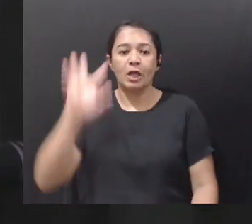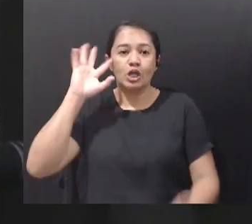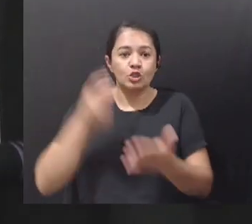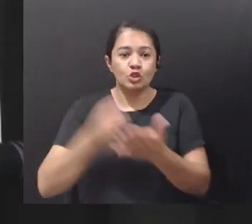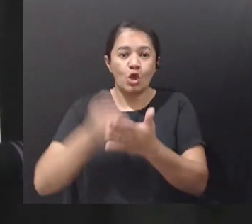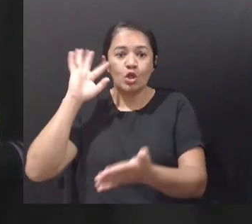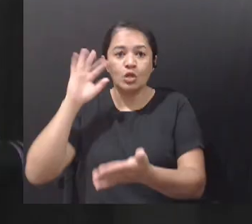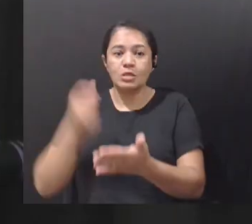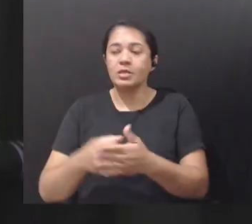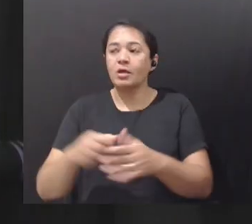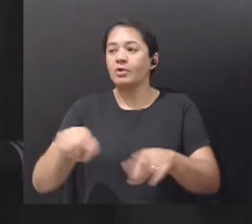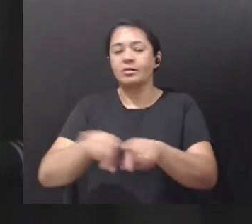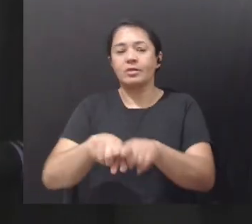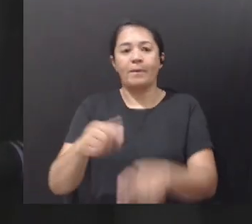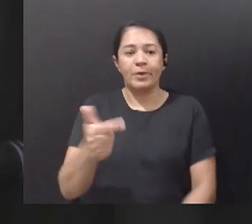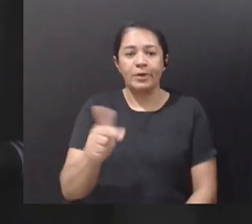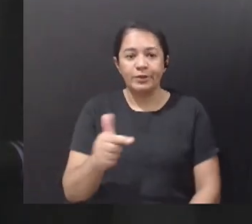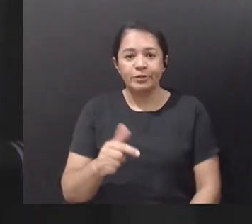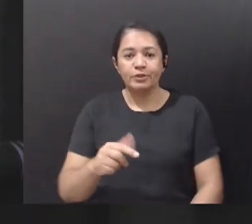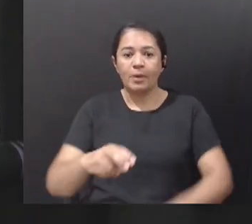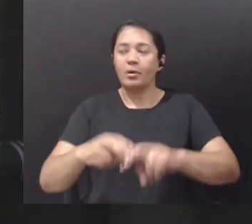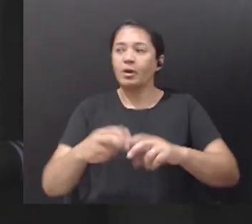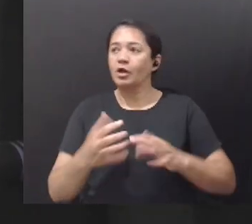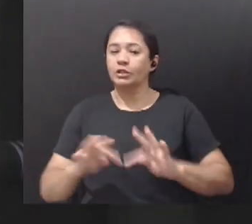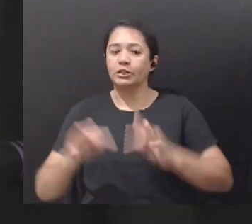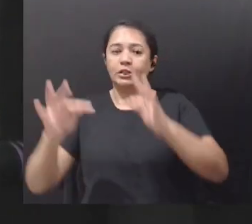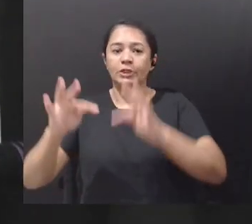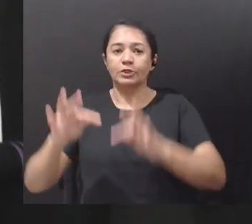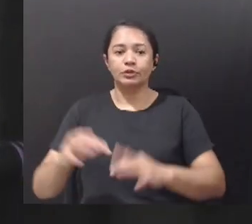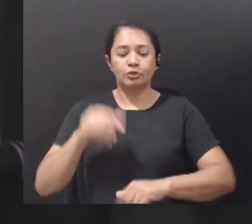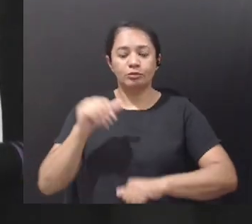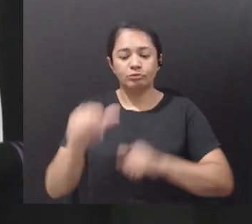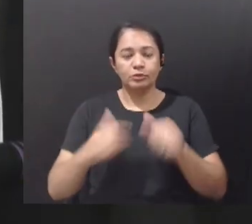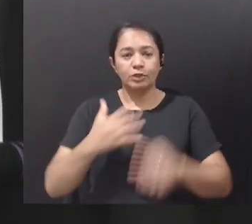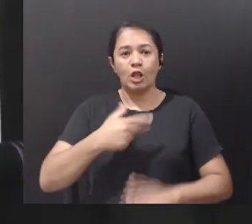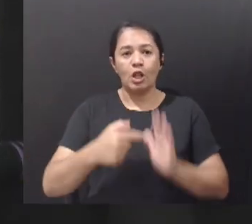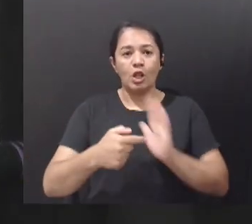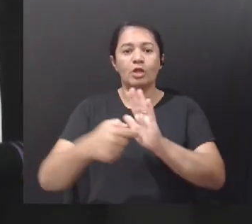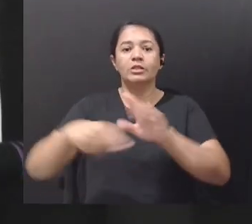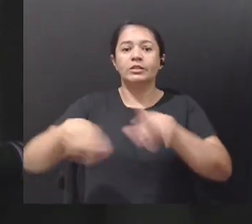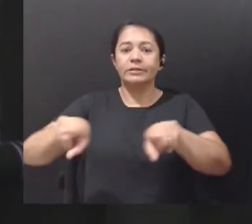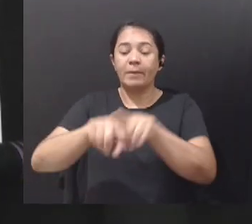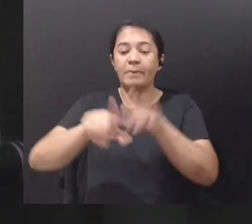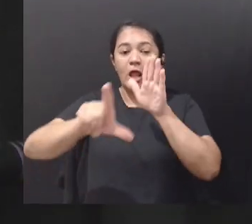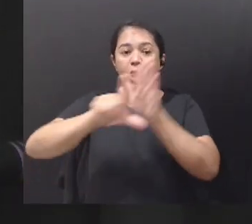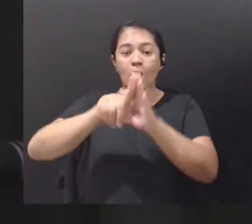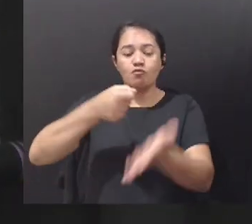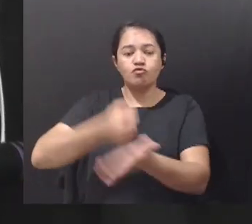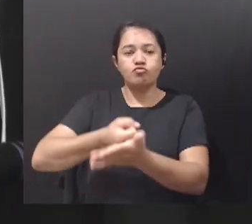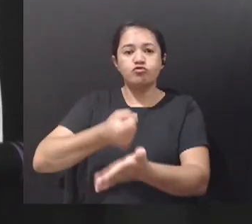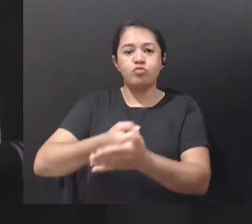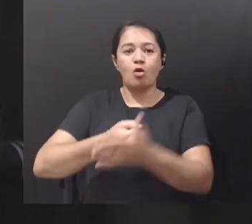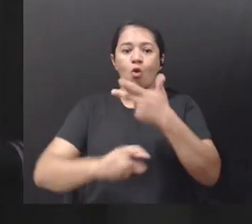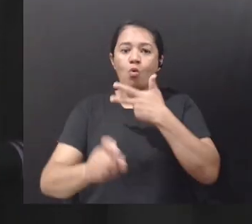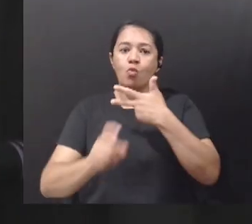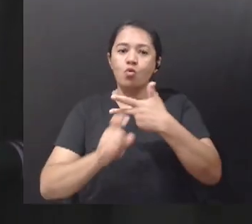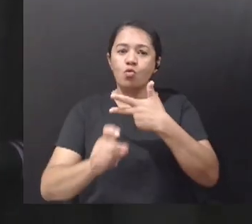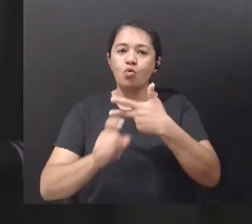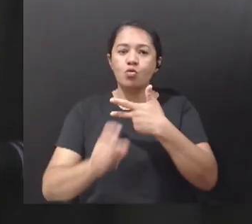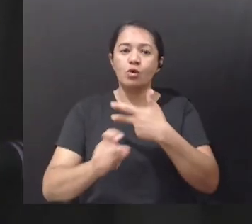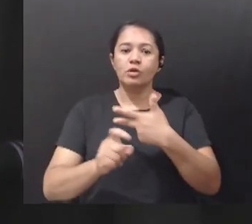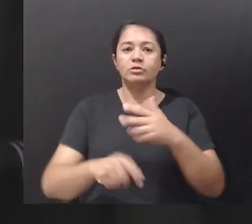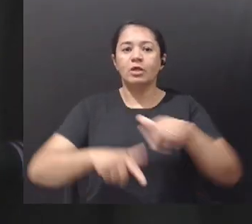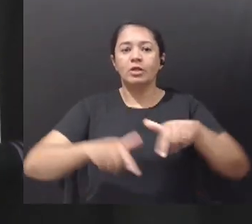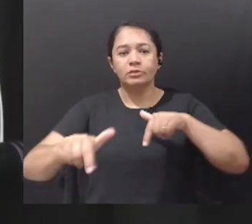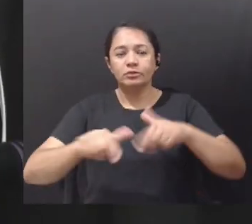pela tecnologia, pela mudança de comportamento, pelas legislações que obrigam os poderes executivos a atuarem, os poderes legislativos,